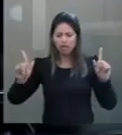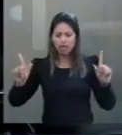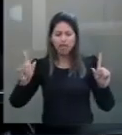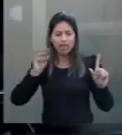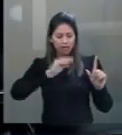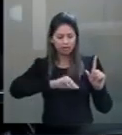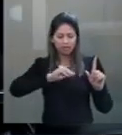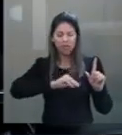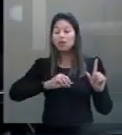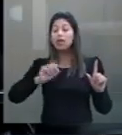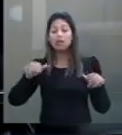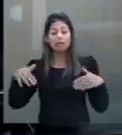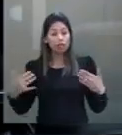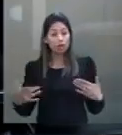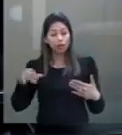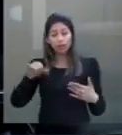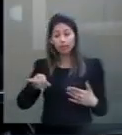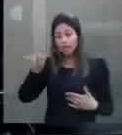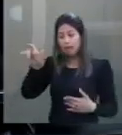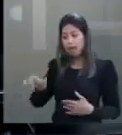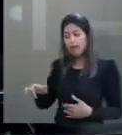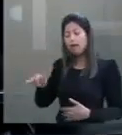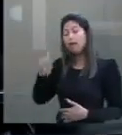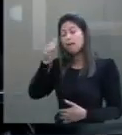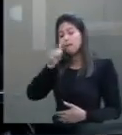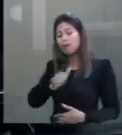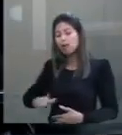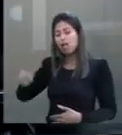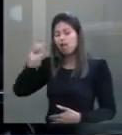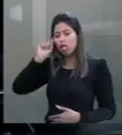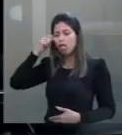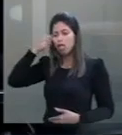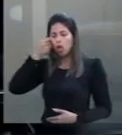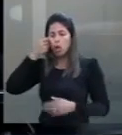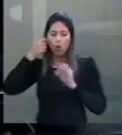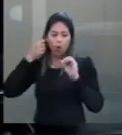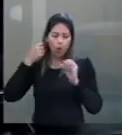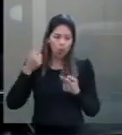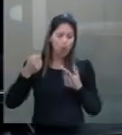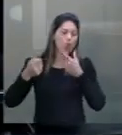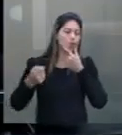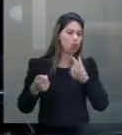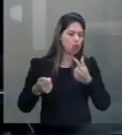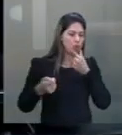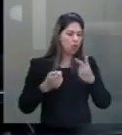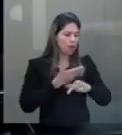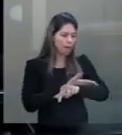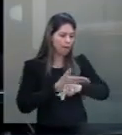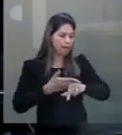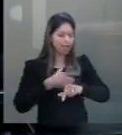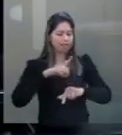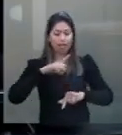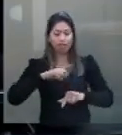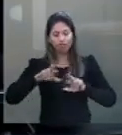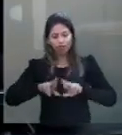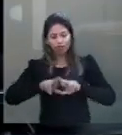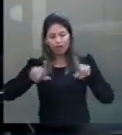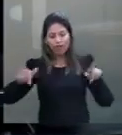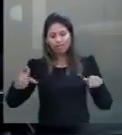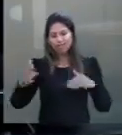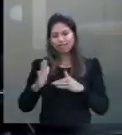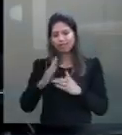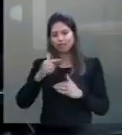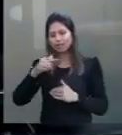a diferença pode chegar a 70%. É fundamental também o fortalecimento da estrutura da fiscalização